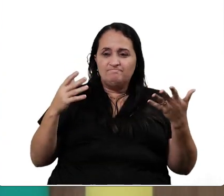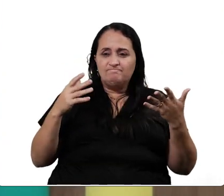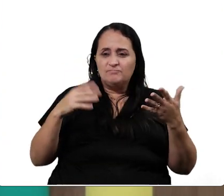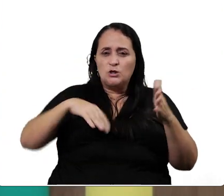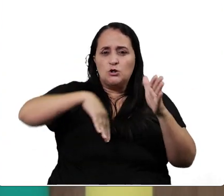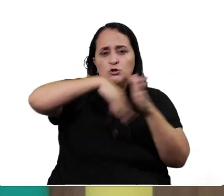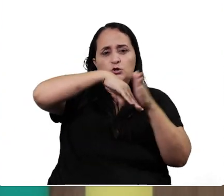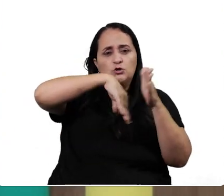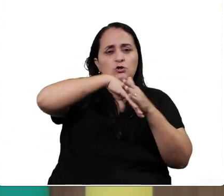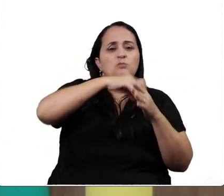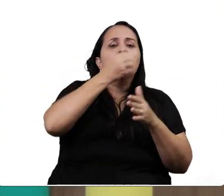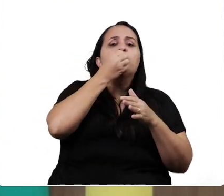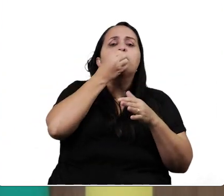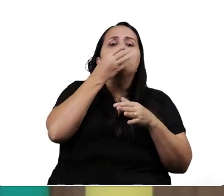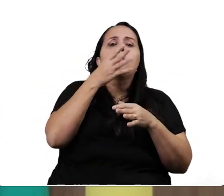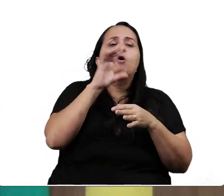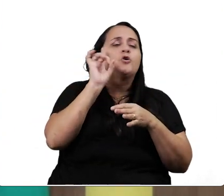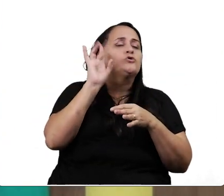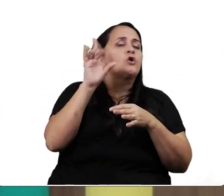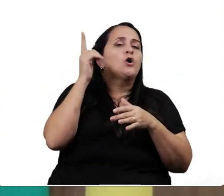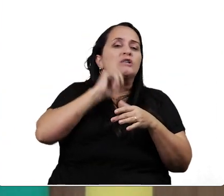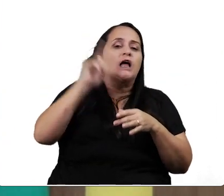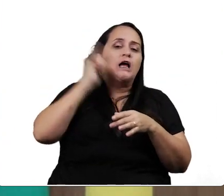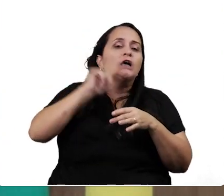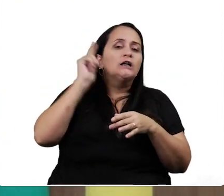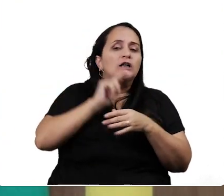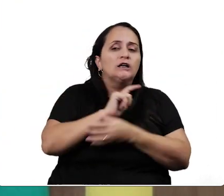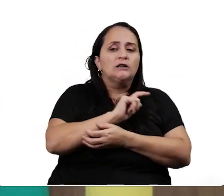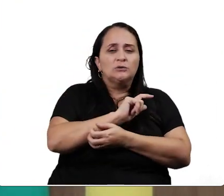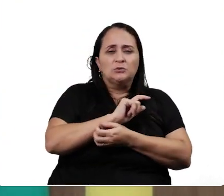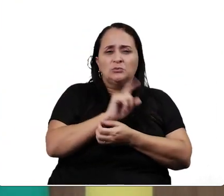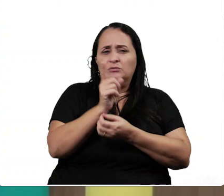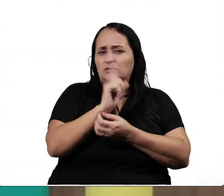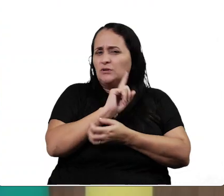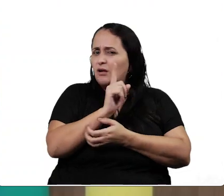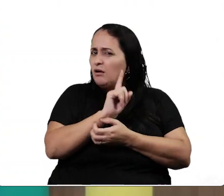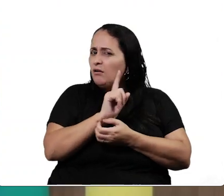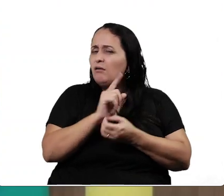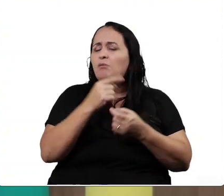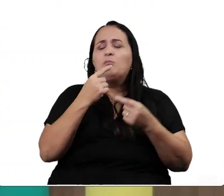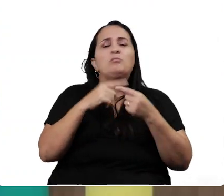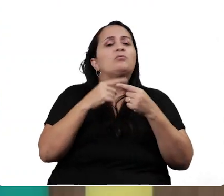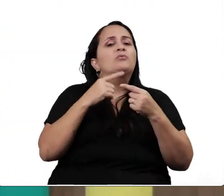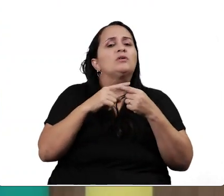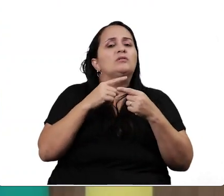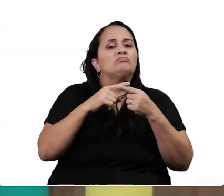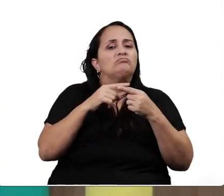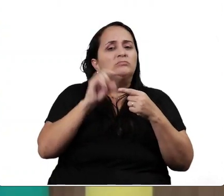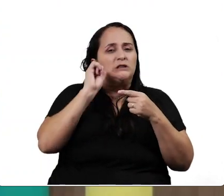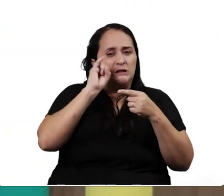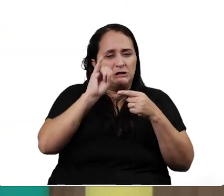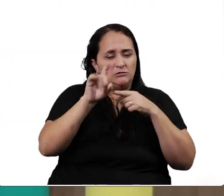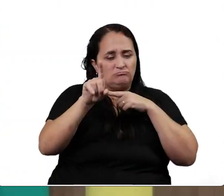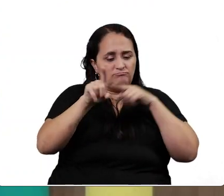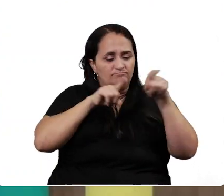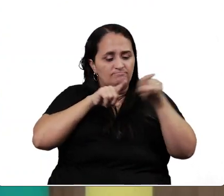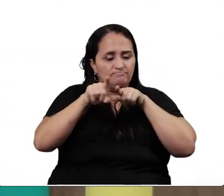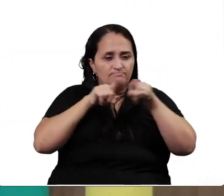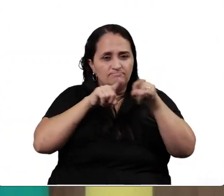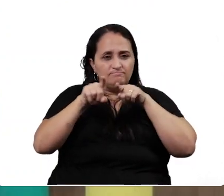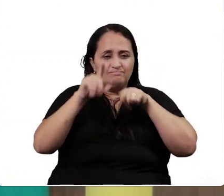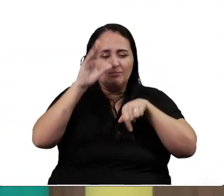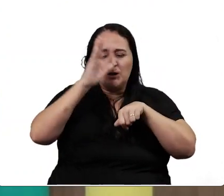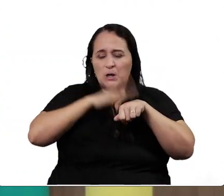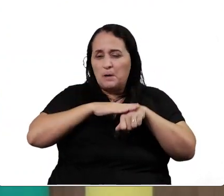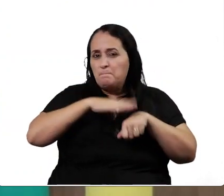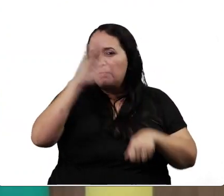diz: time bom é apenas aquele que está ganhando. Não, porque o texto diz que competir